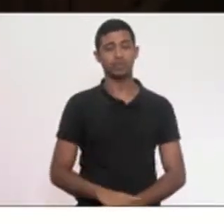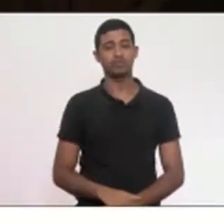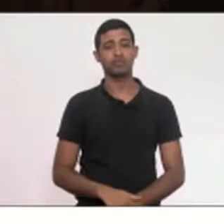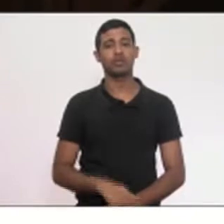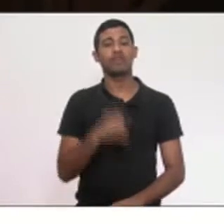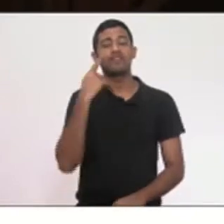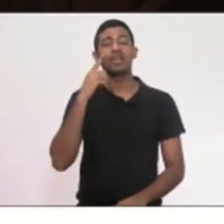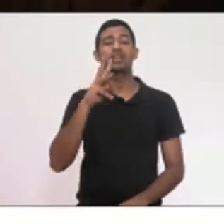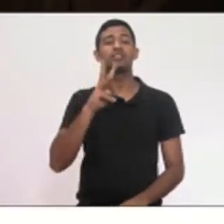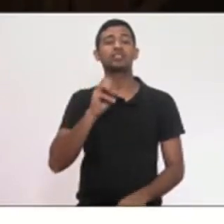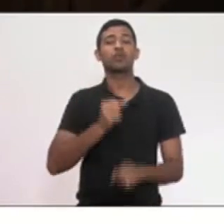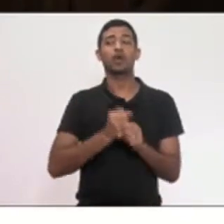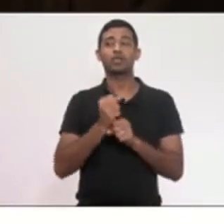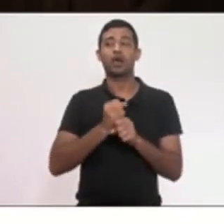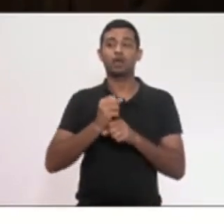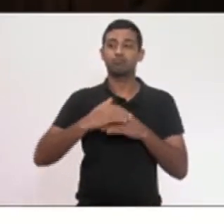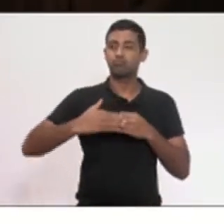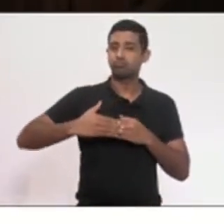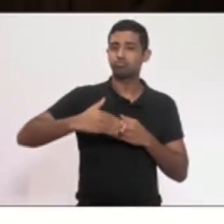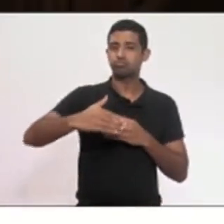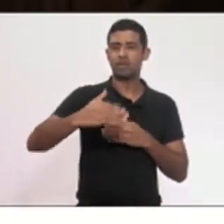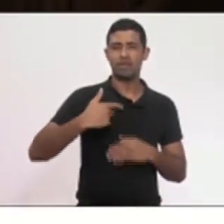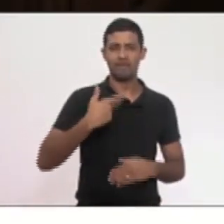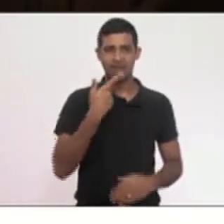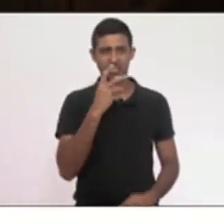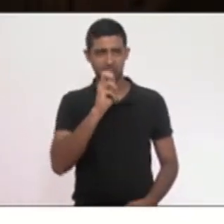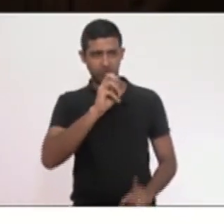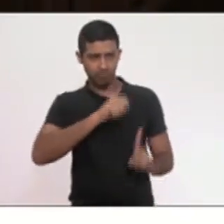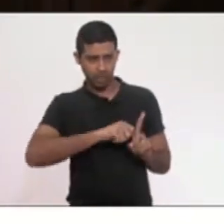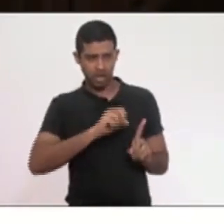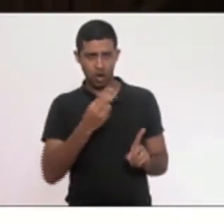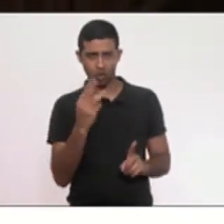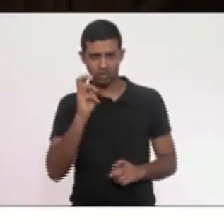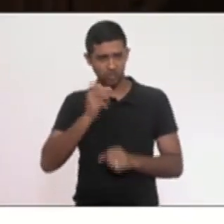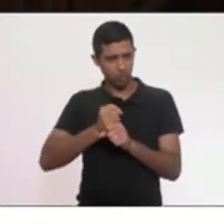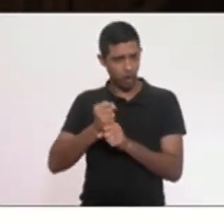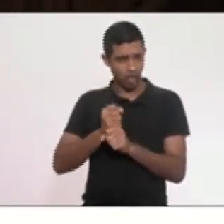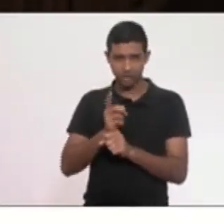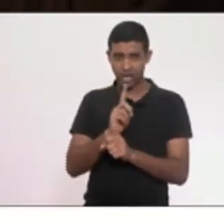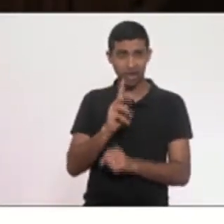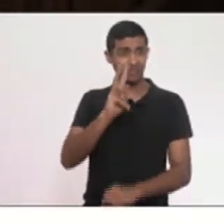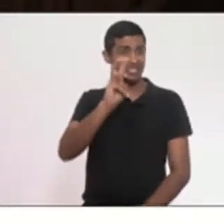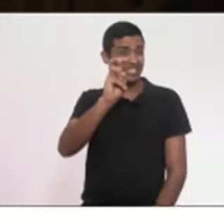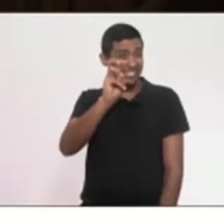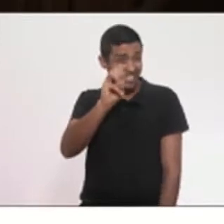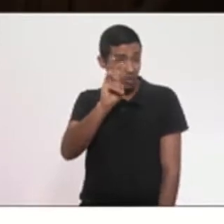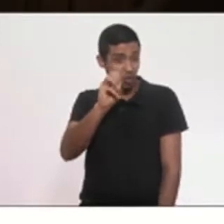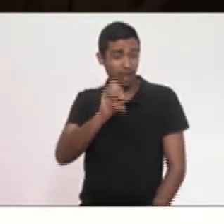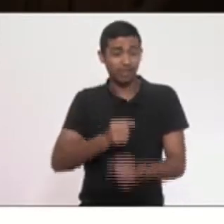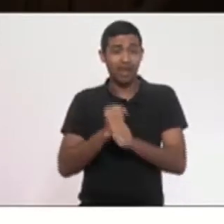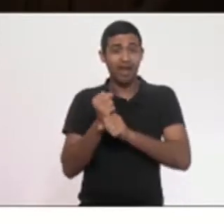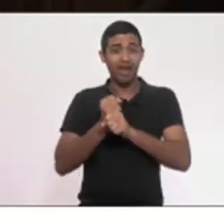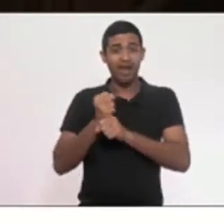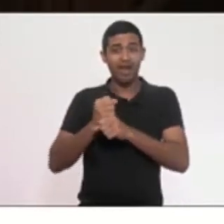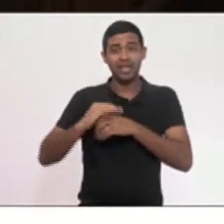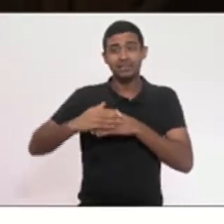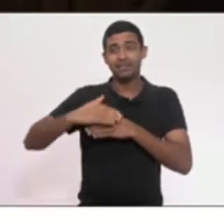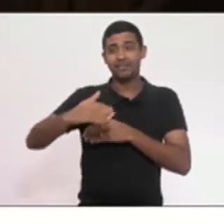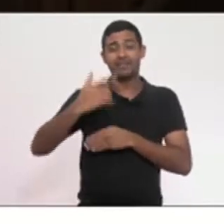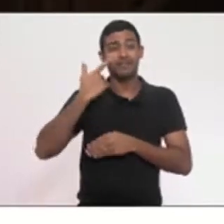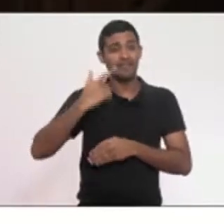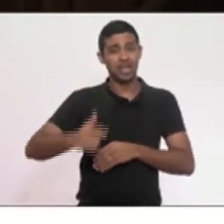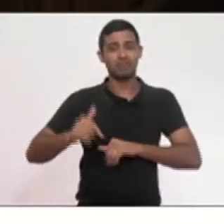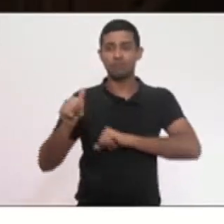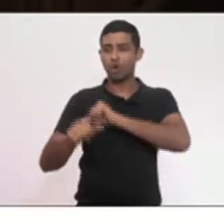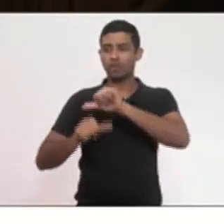50 anos, não disse 5 meses, nem 5 anos, passou 50 anos com diferentes